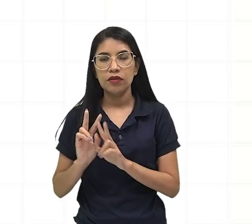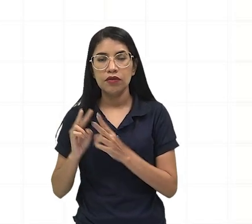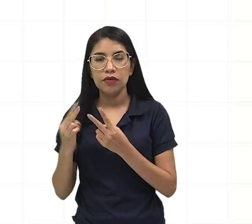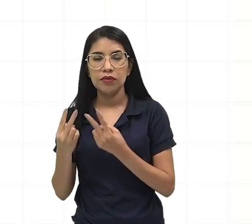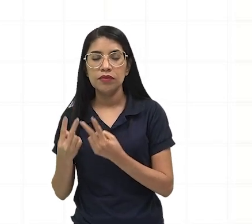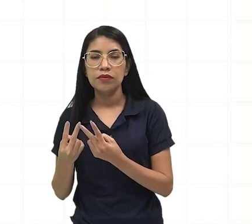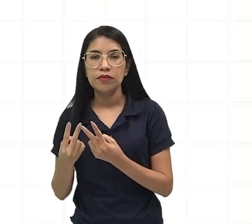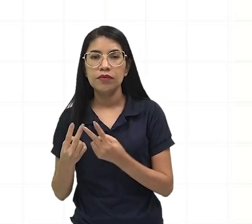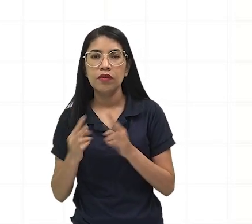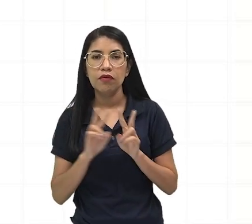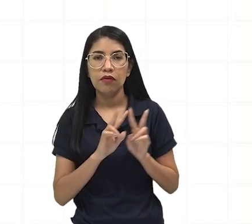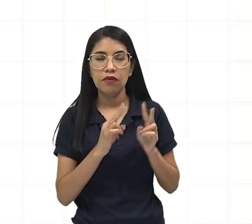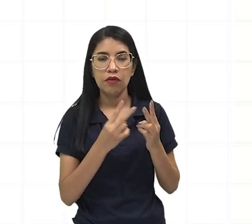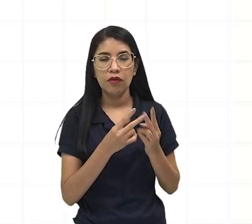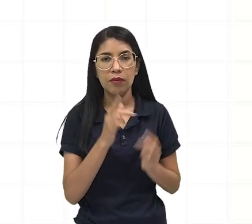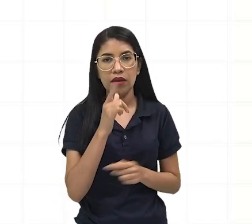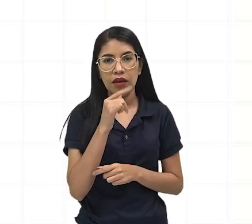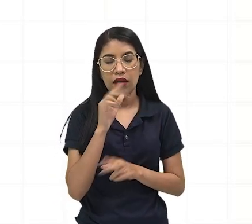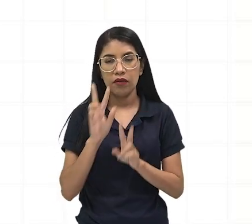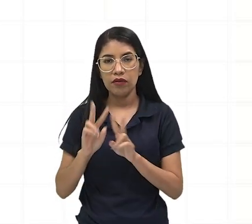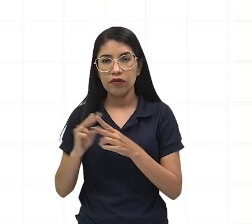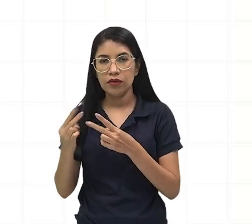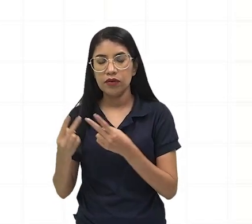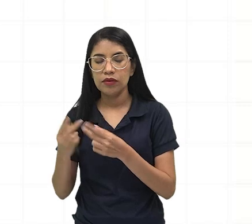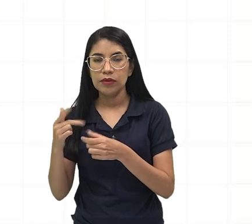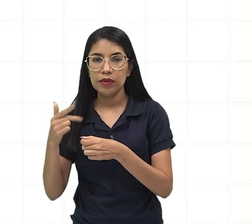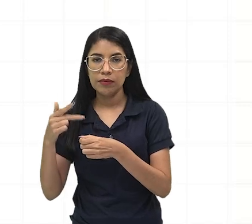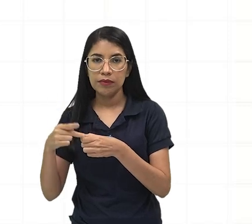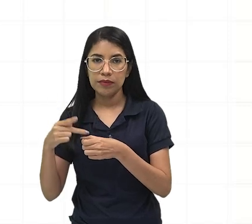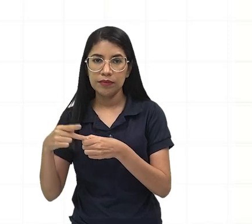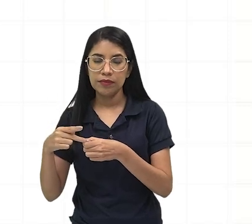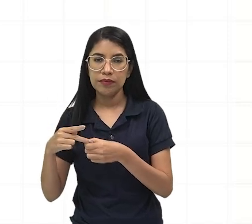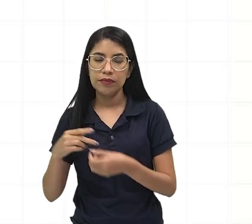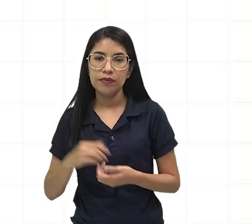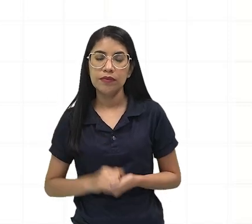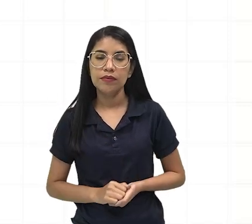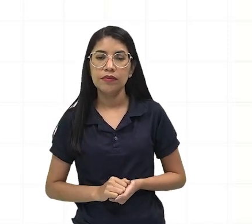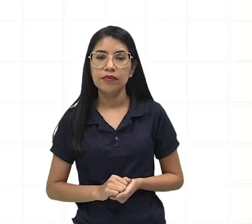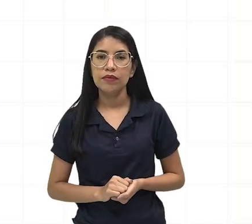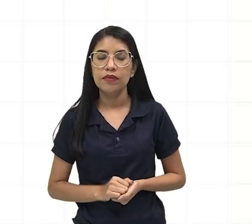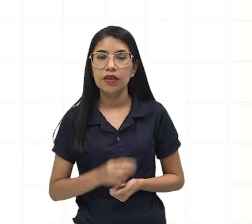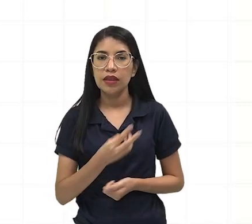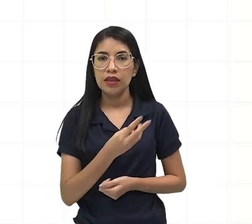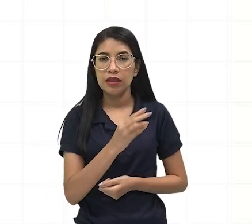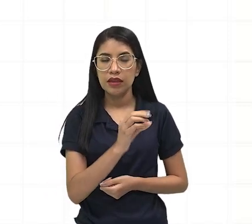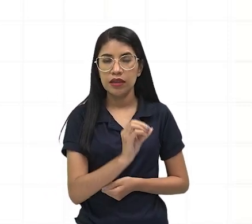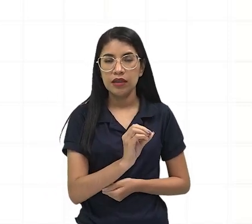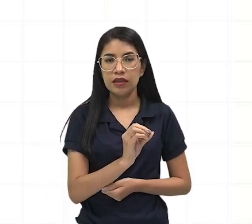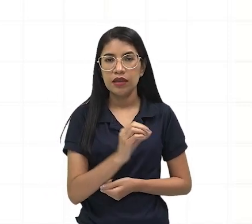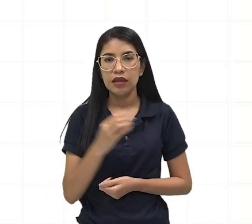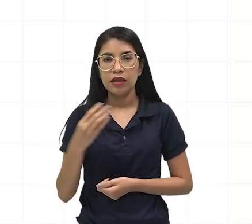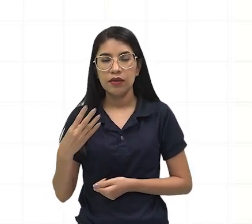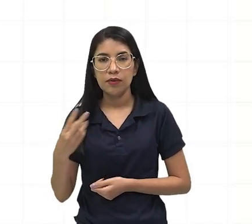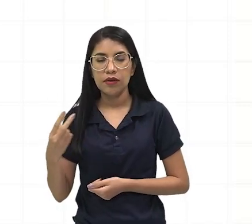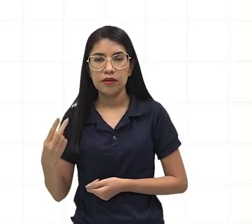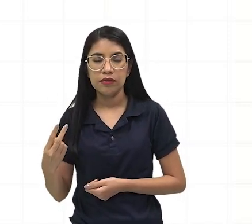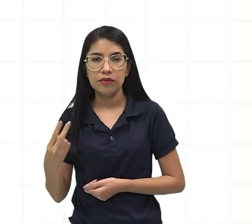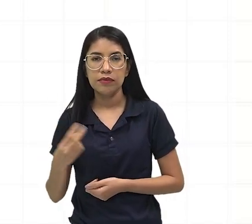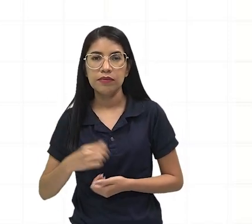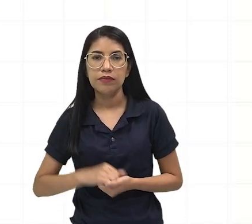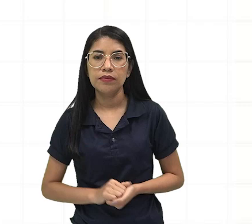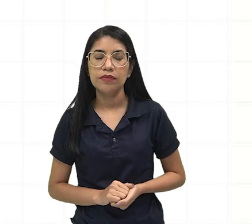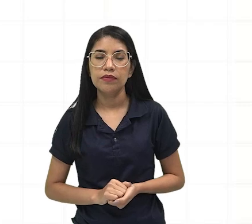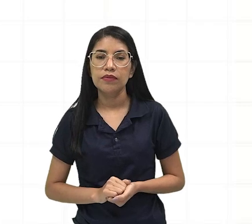o volume da água é igual a 30, o volume do